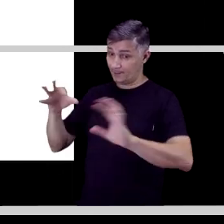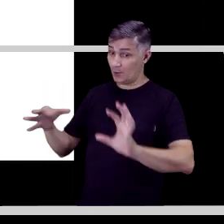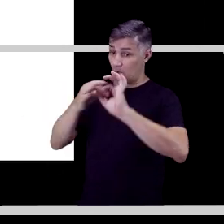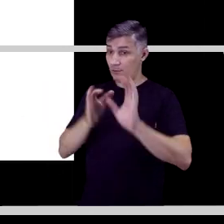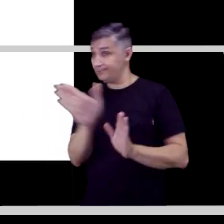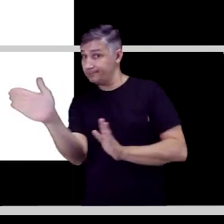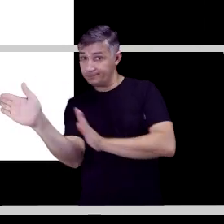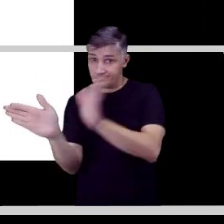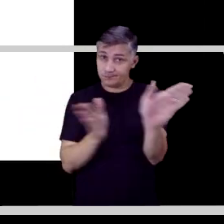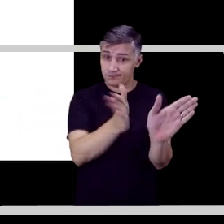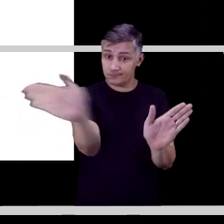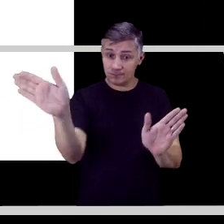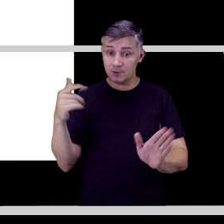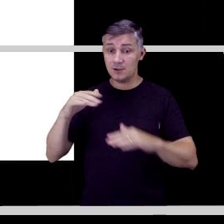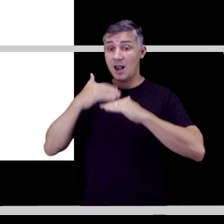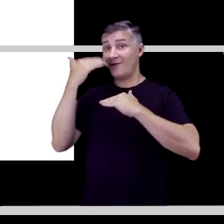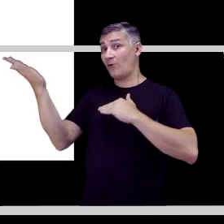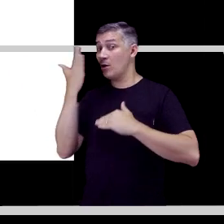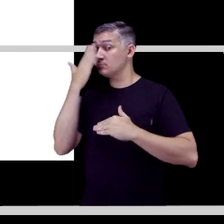e buscar as interações com a paisagem.